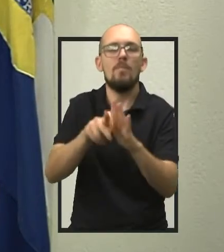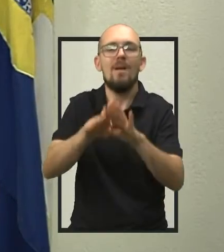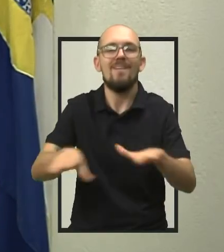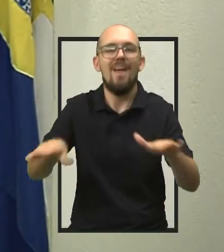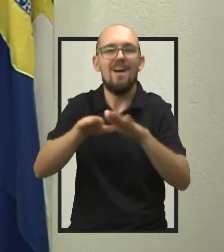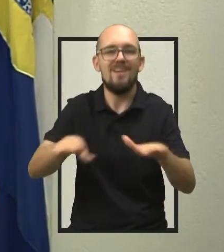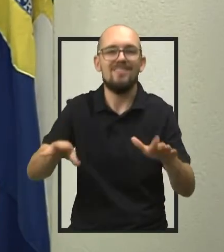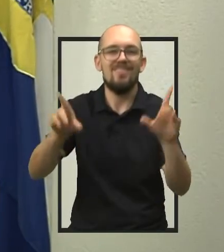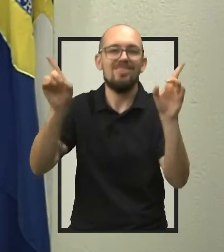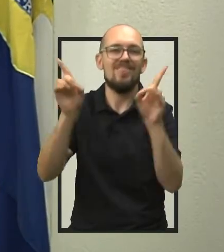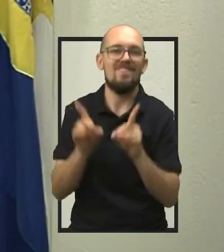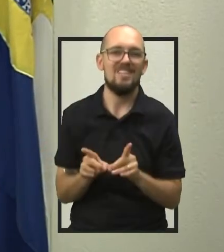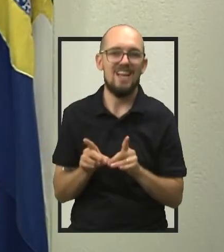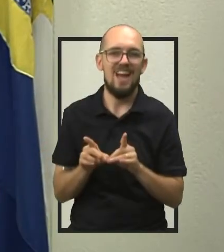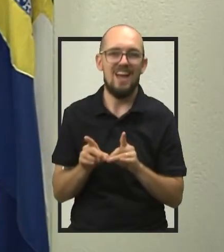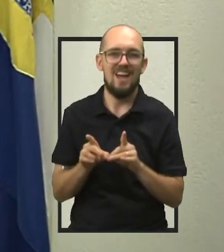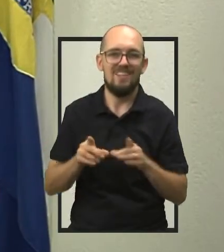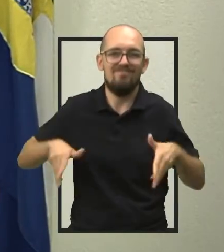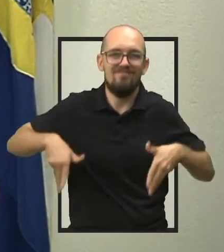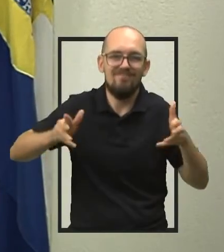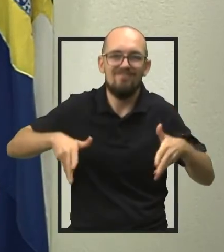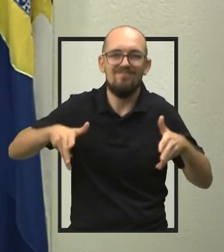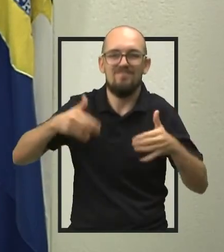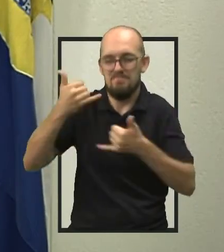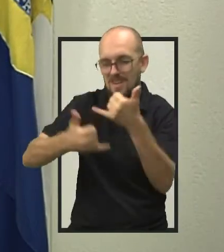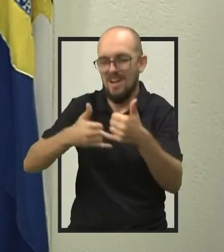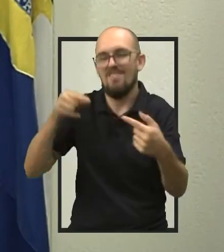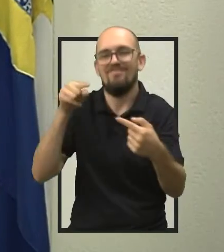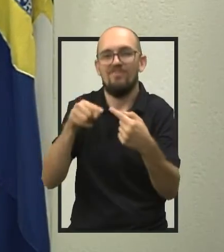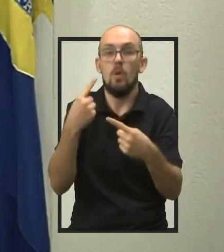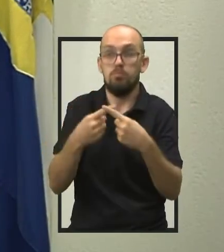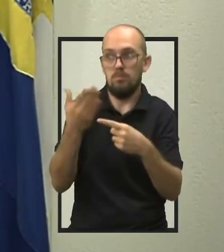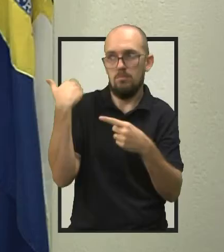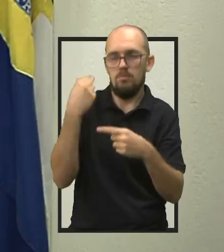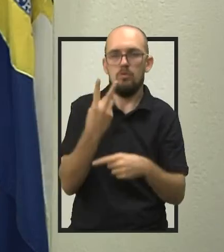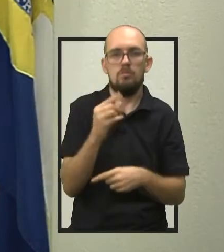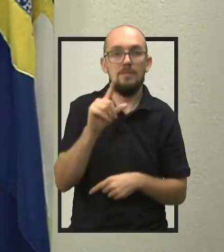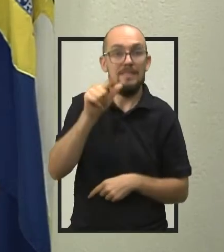quê? Porque no ano de 2017 eu entrei com um requerimento